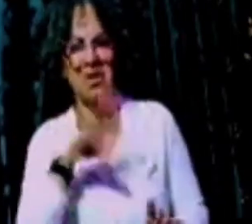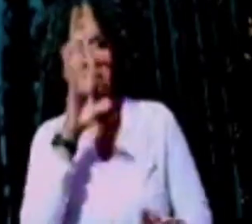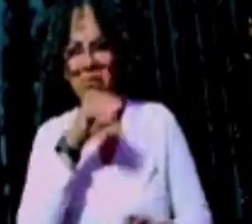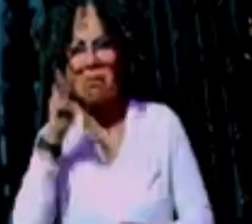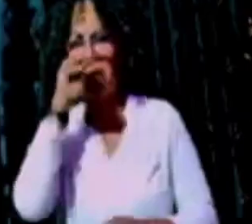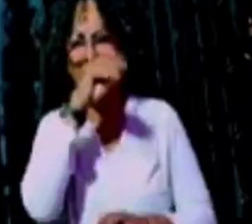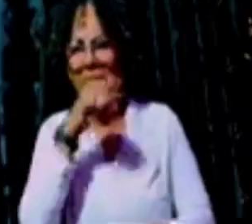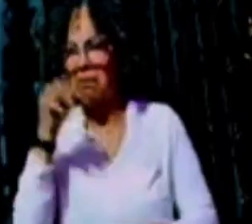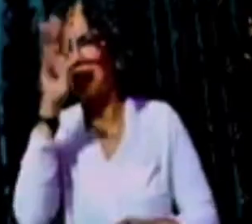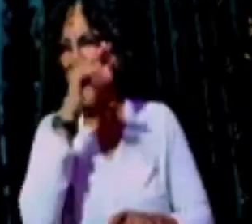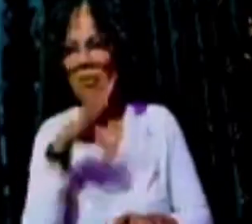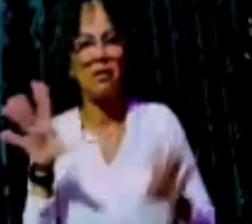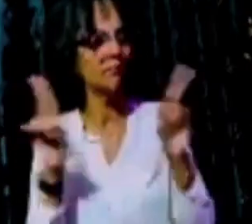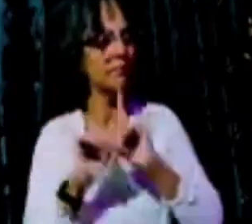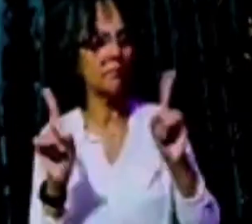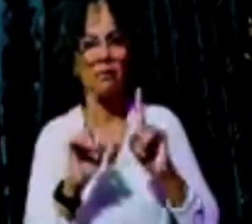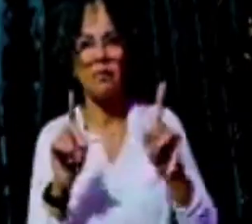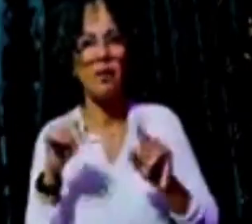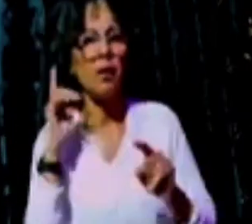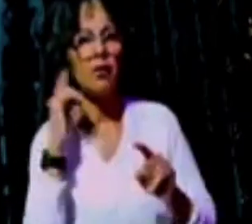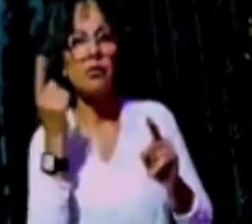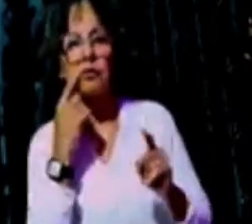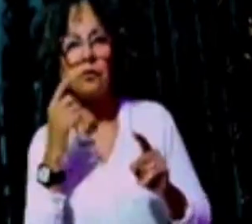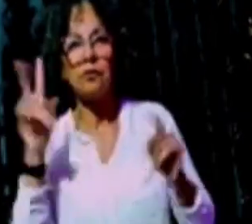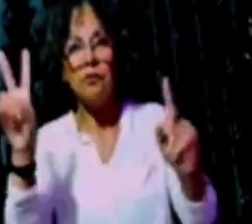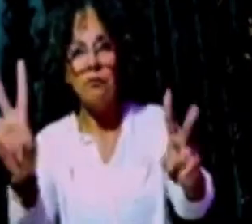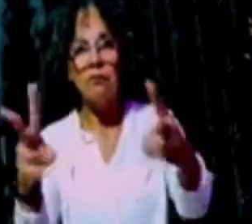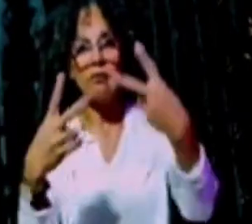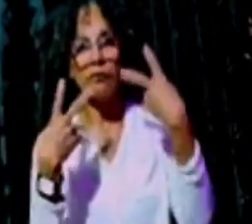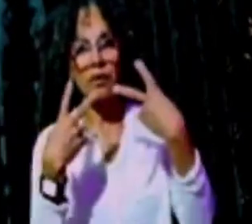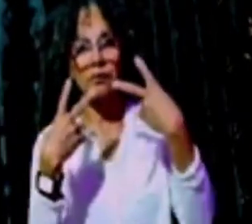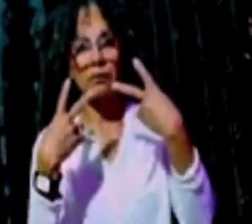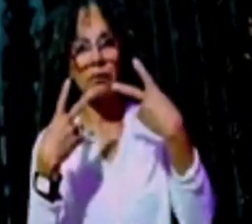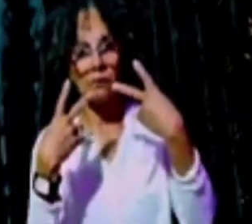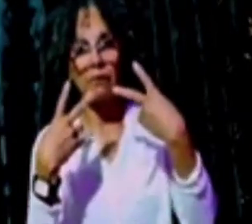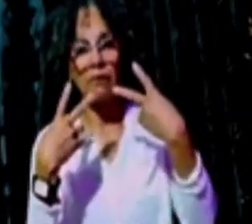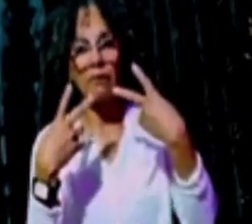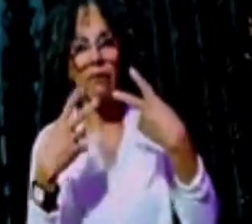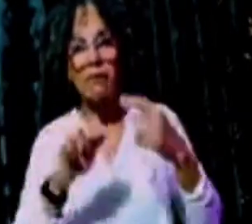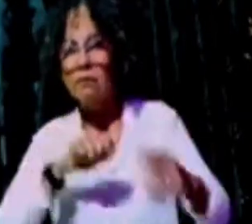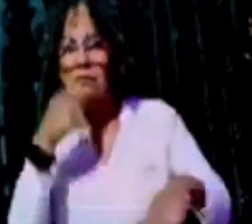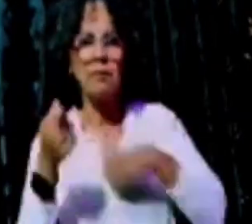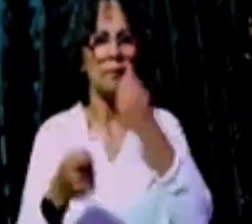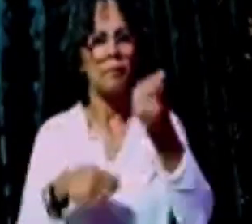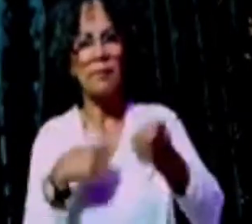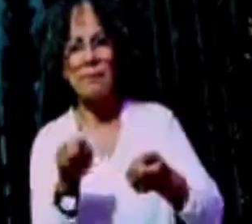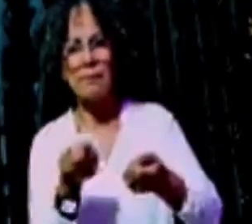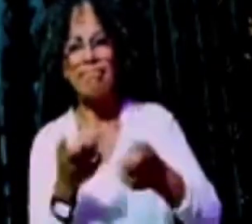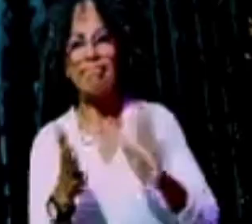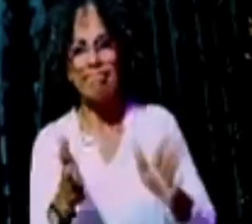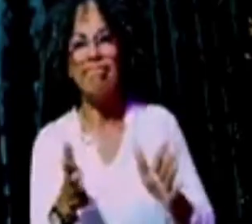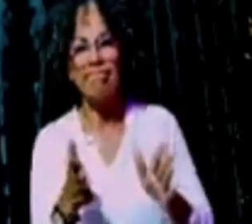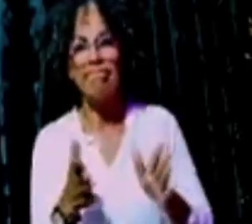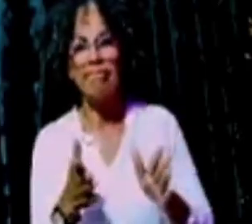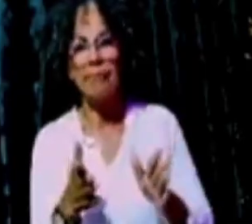fala verbal, por imagem, é por sinais. Então, é um desafio e a